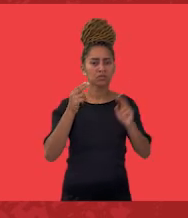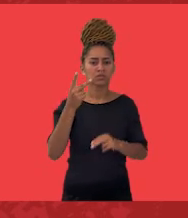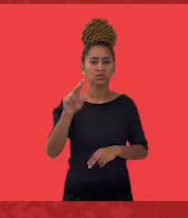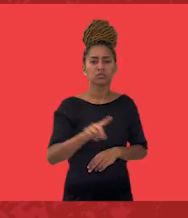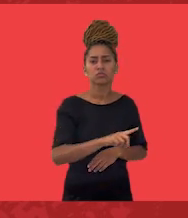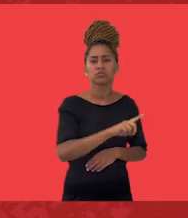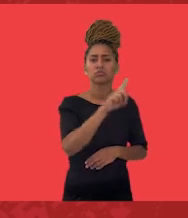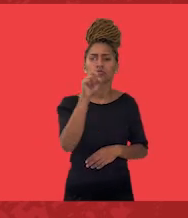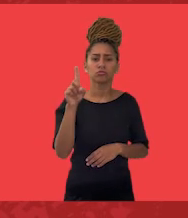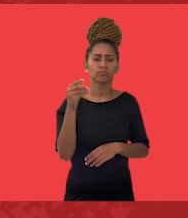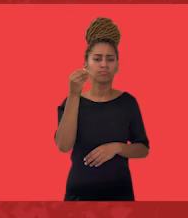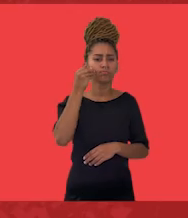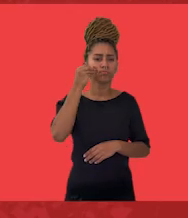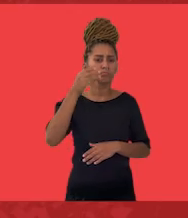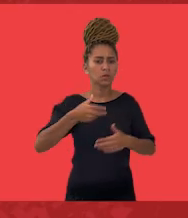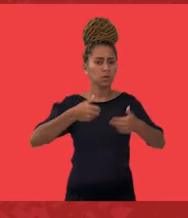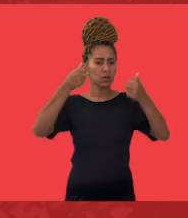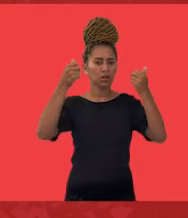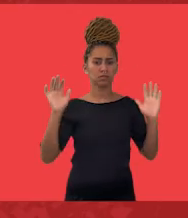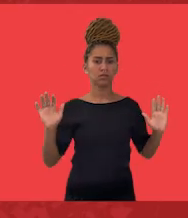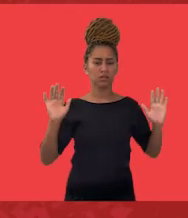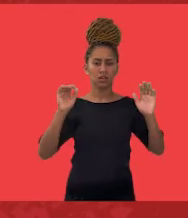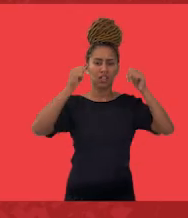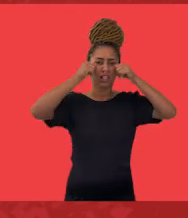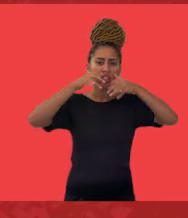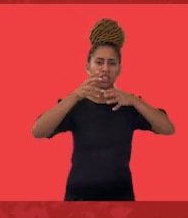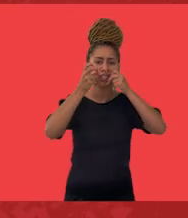Mas só amanhã.